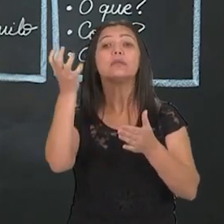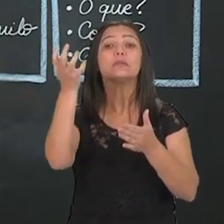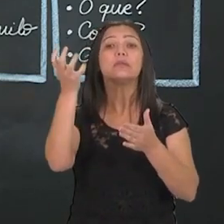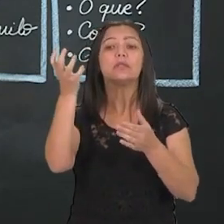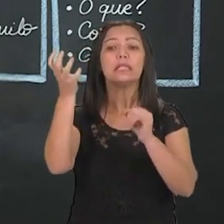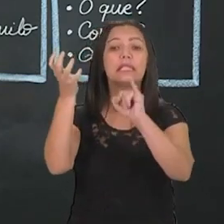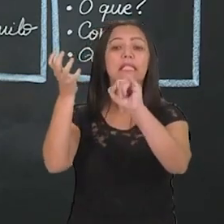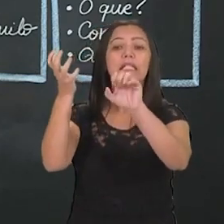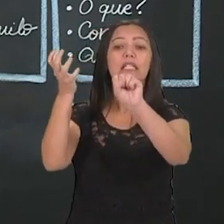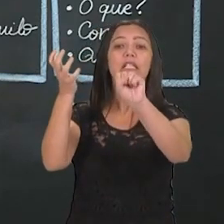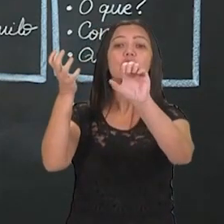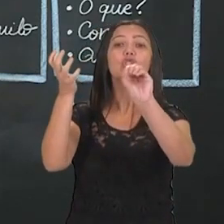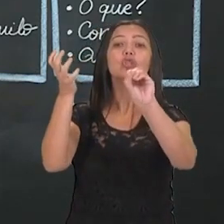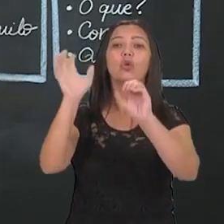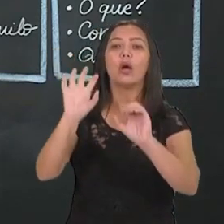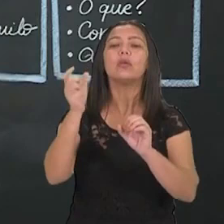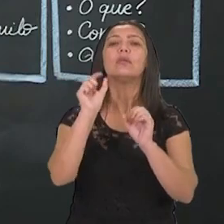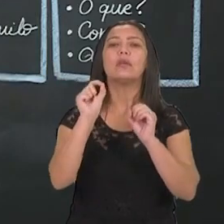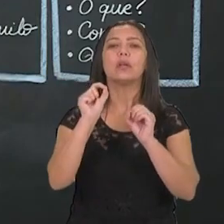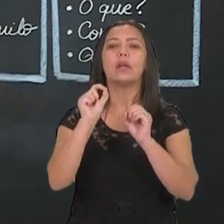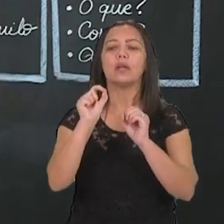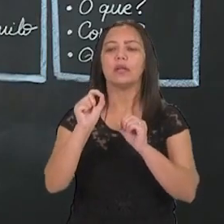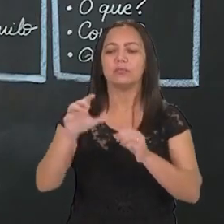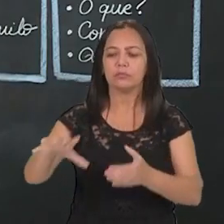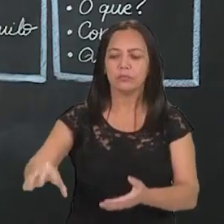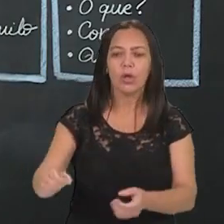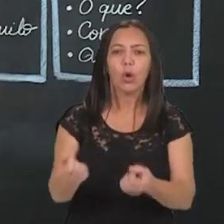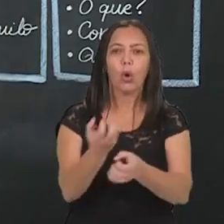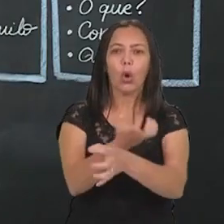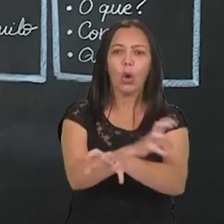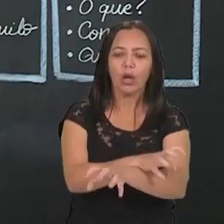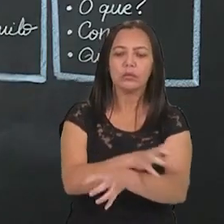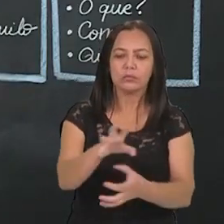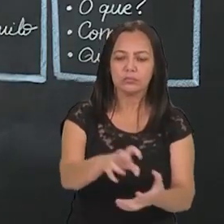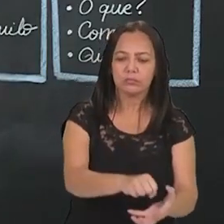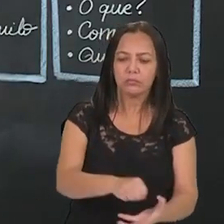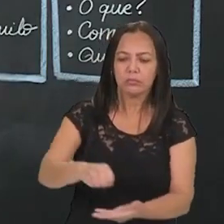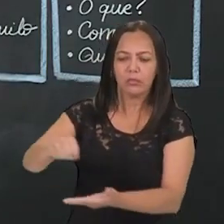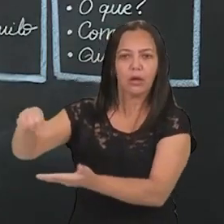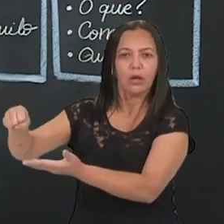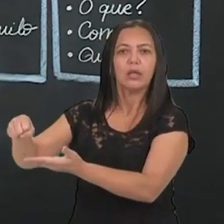aconteceu, isso o quê? A coleta seletiva, ou seja, tudo que eu já me referi no texto, que eu já